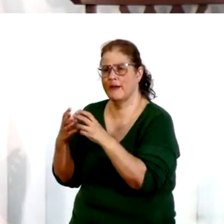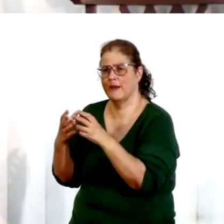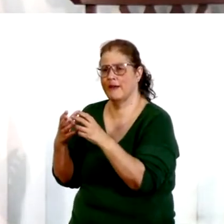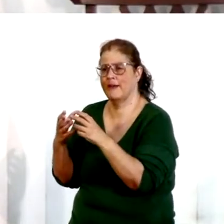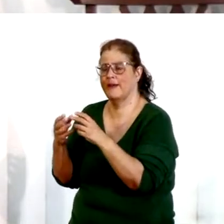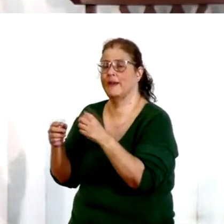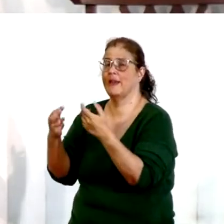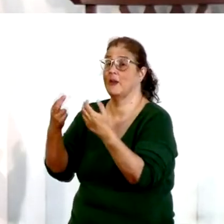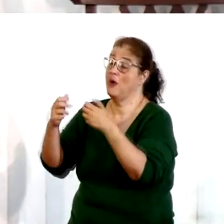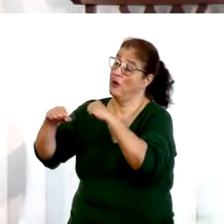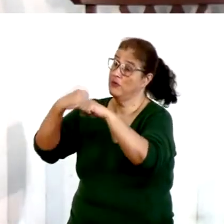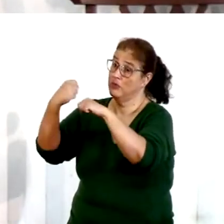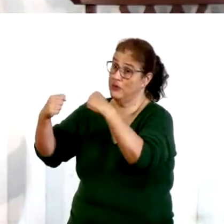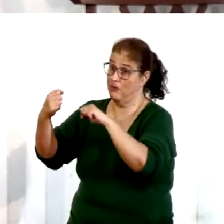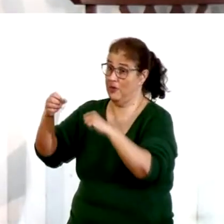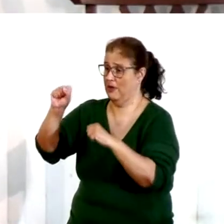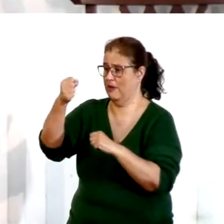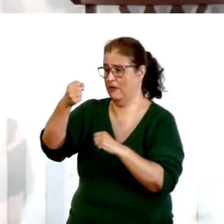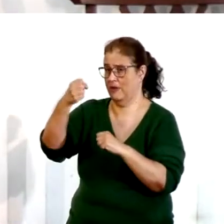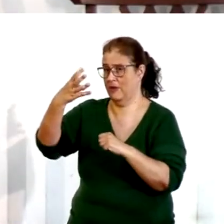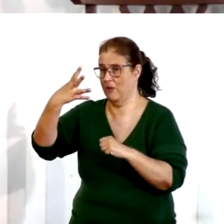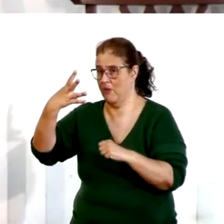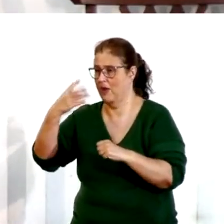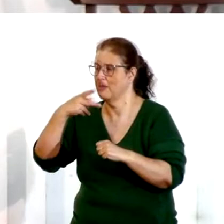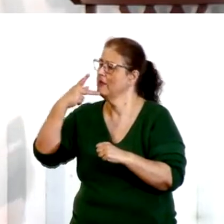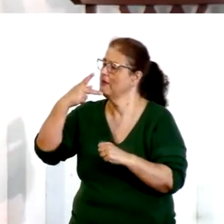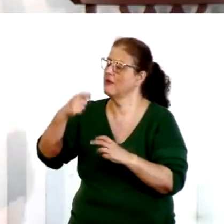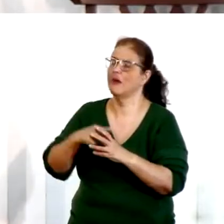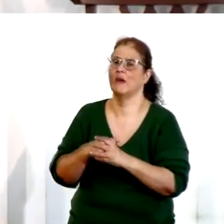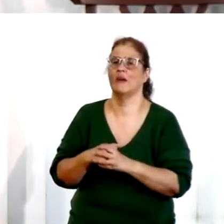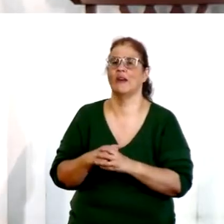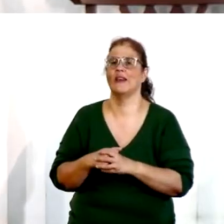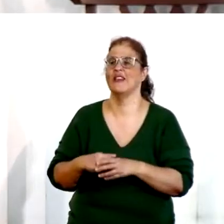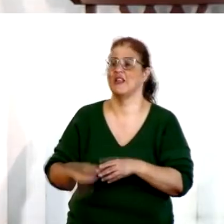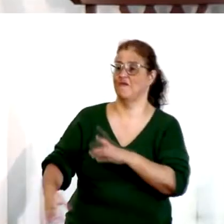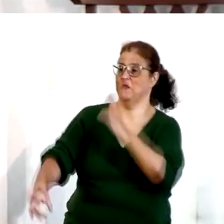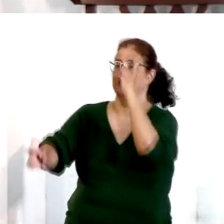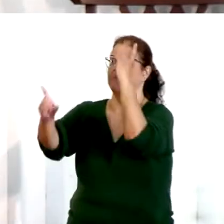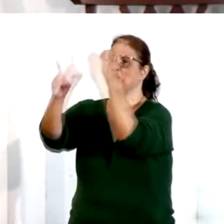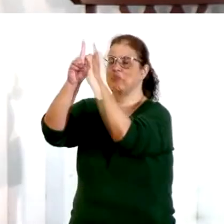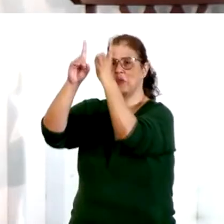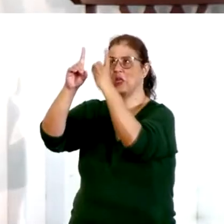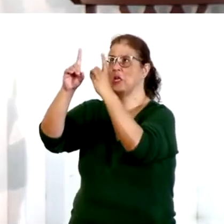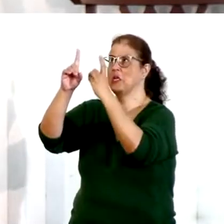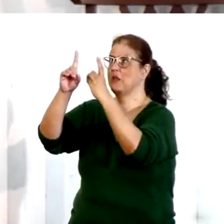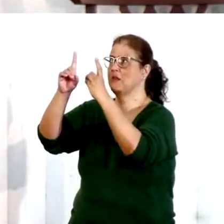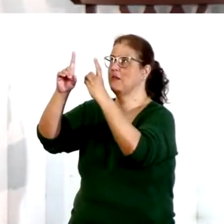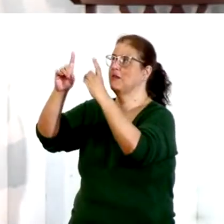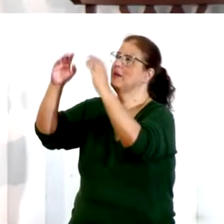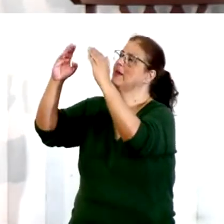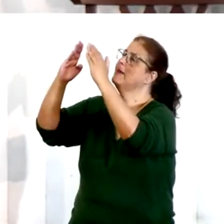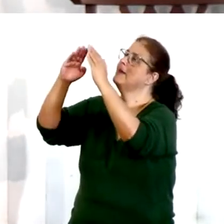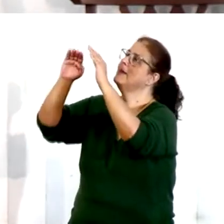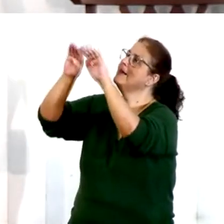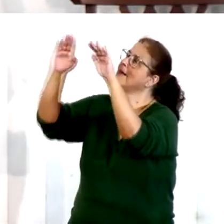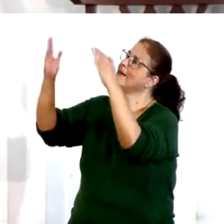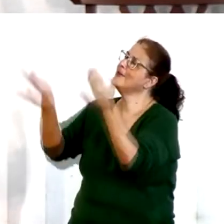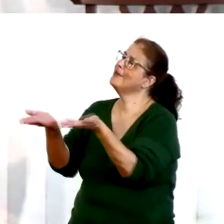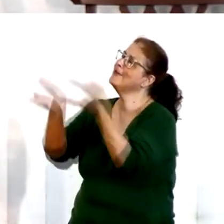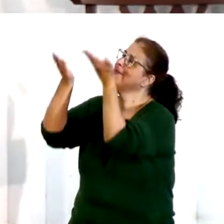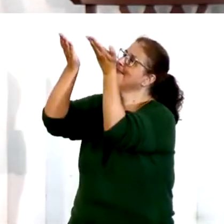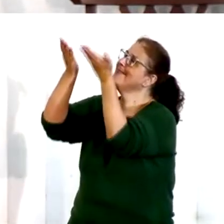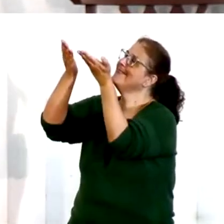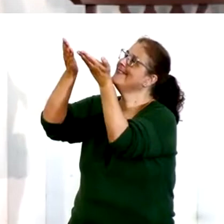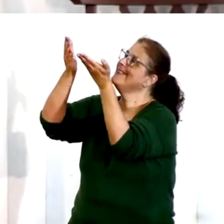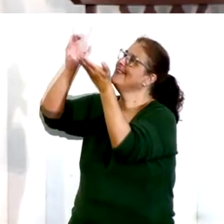mais ou menos como o salmista do Salmo 84, que diz, eu encontrei encontrei os teus altares, Deus meu